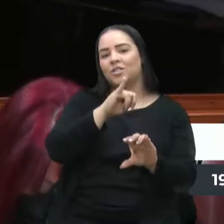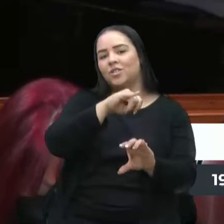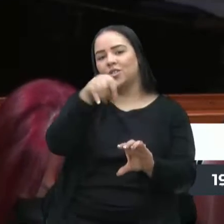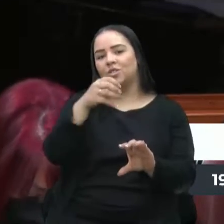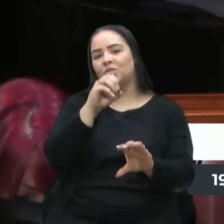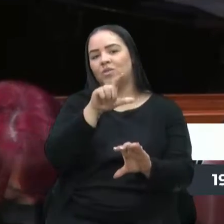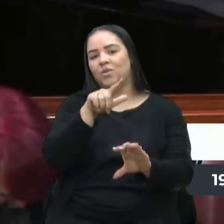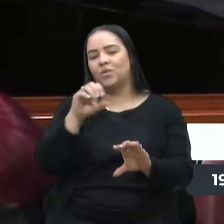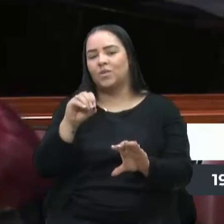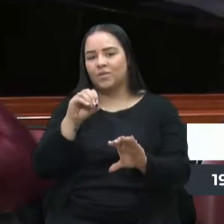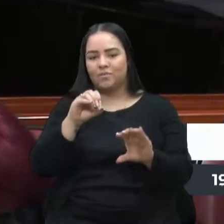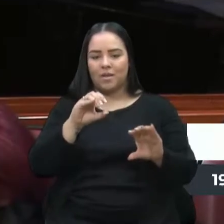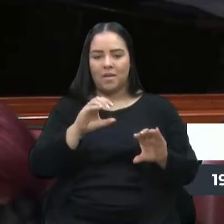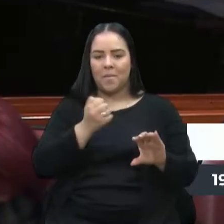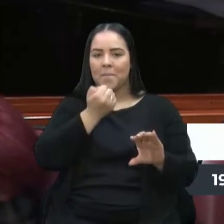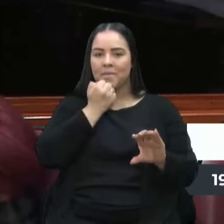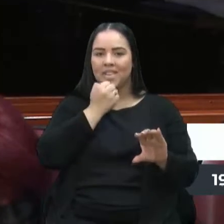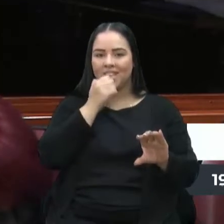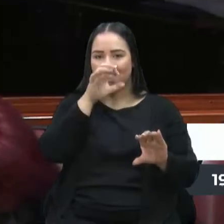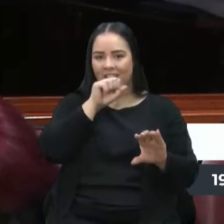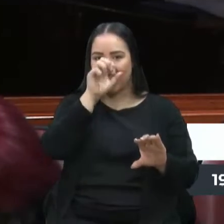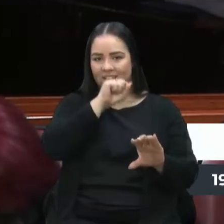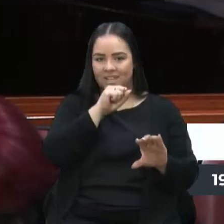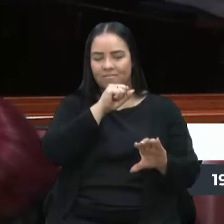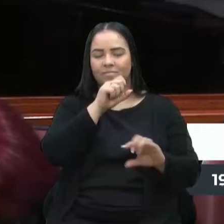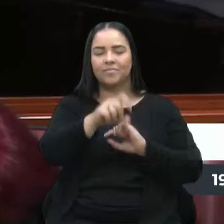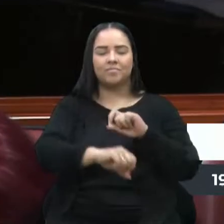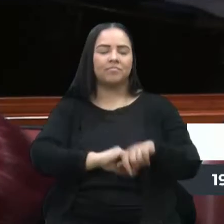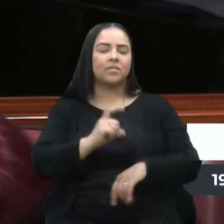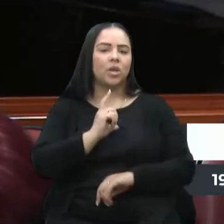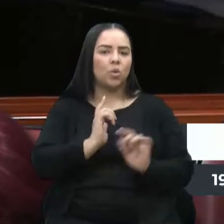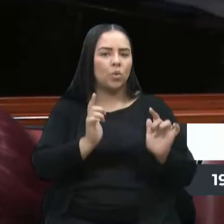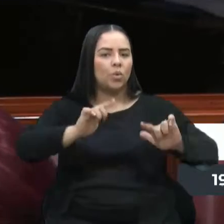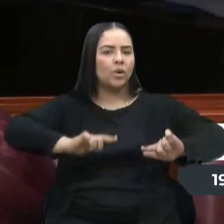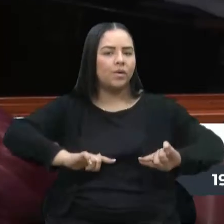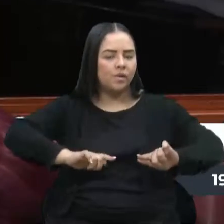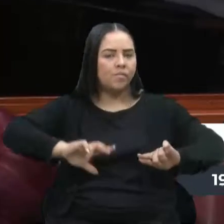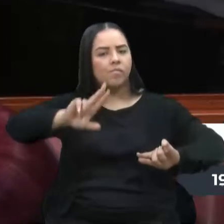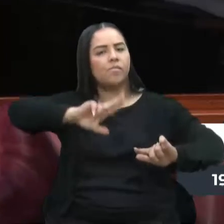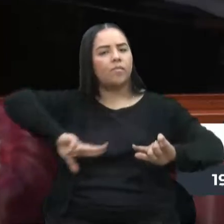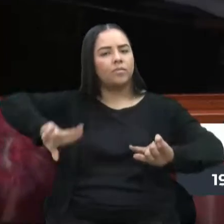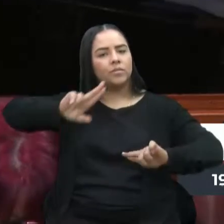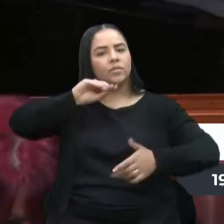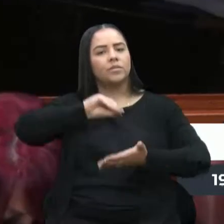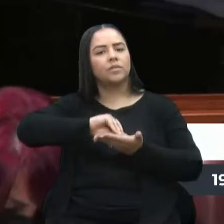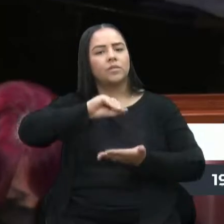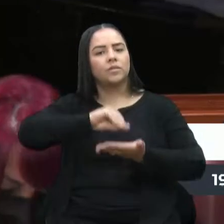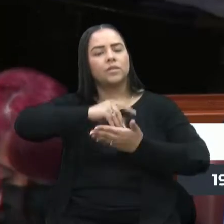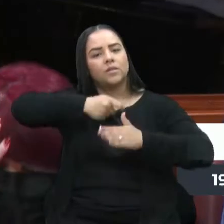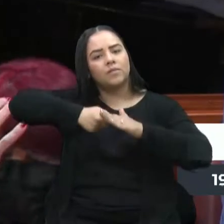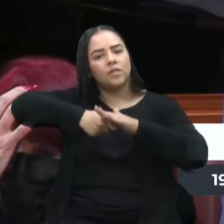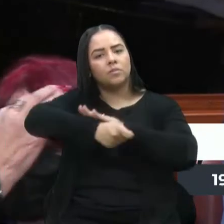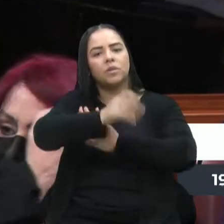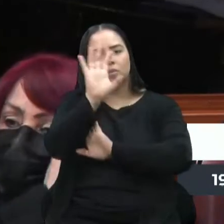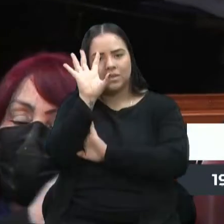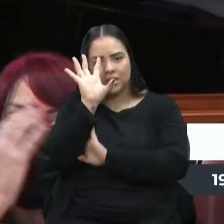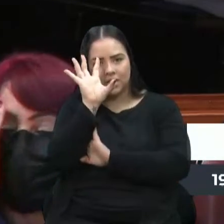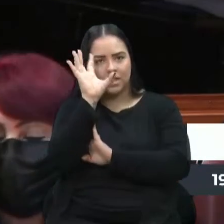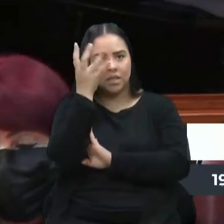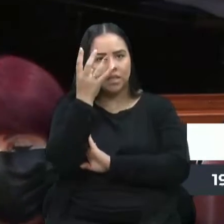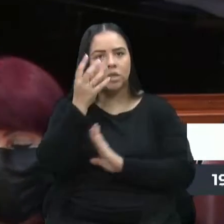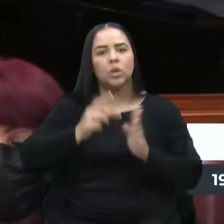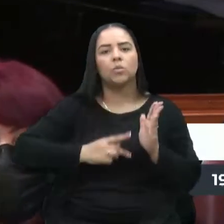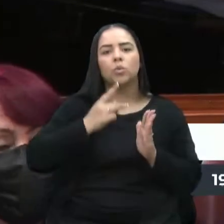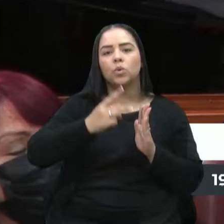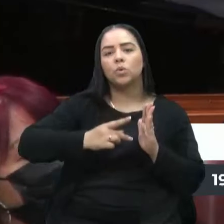um espaço é utilizado né pela falta de investimento de decisão política né